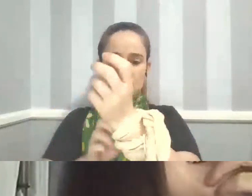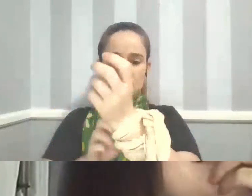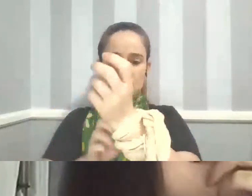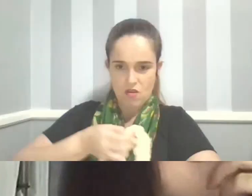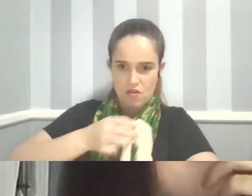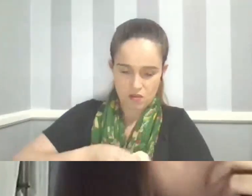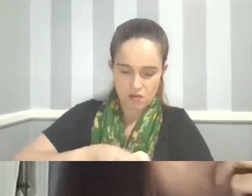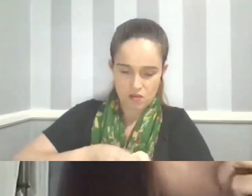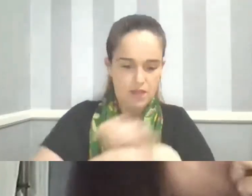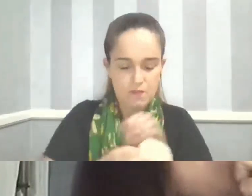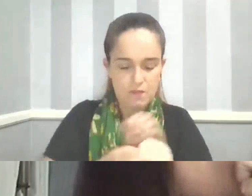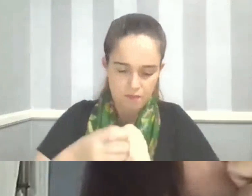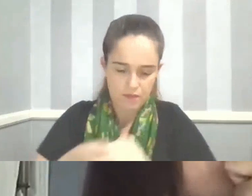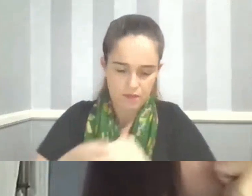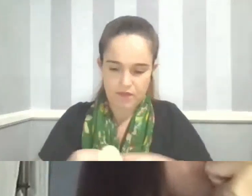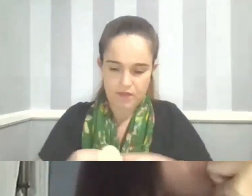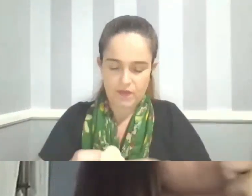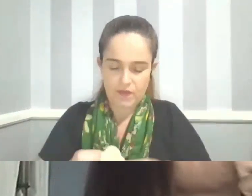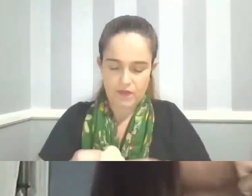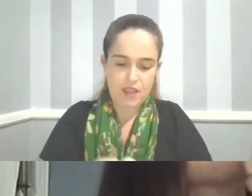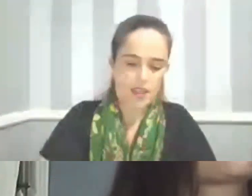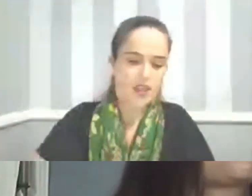No melhor ângulo. Peraí.